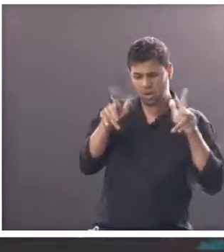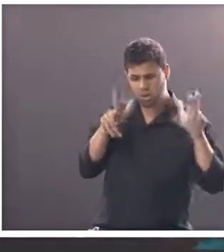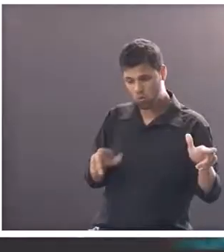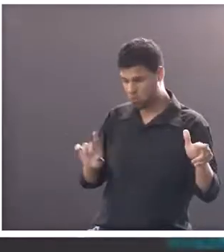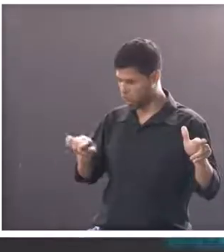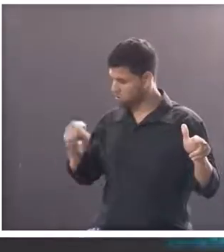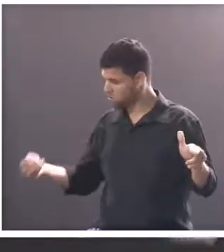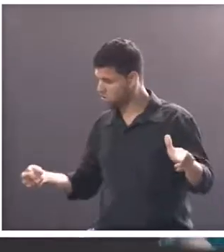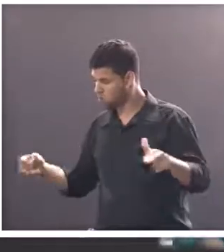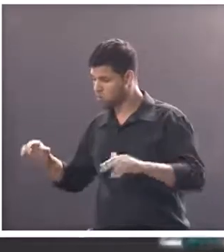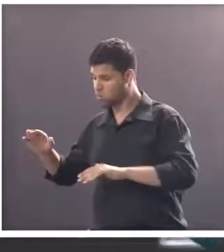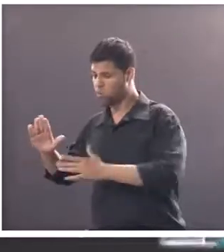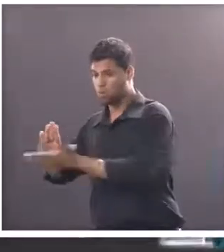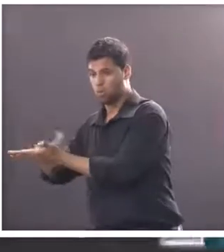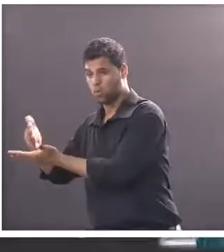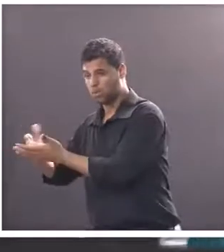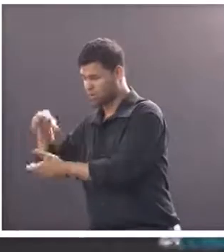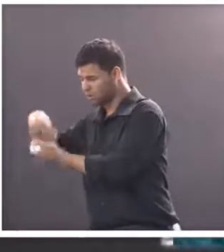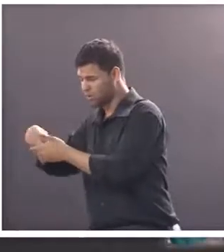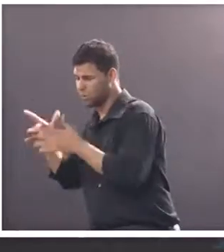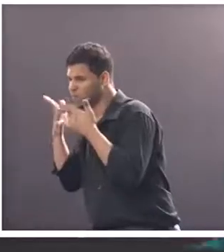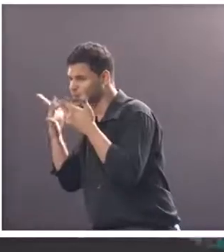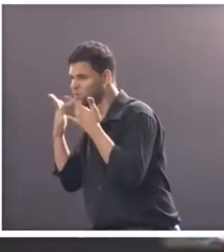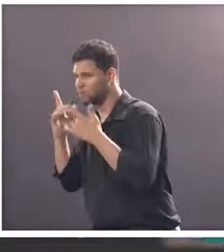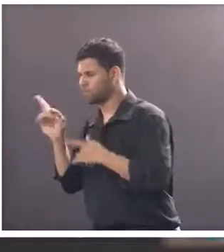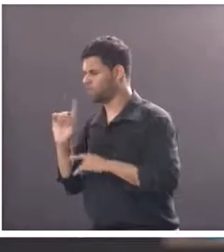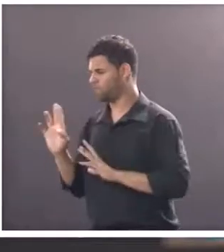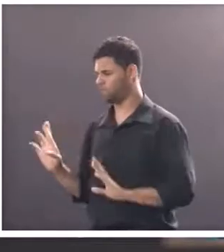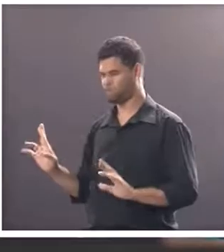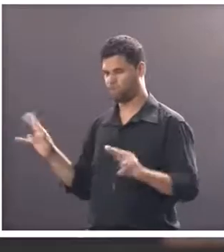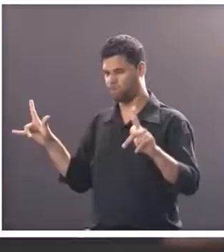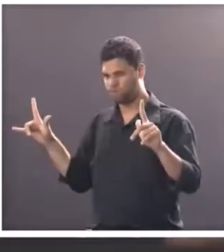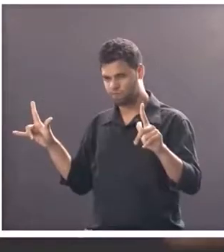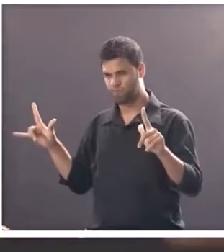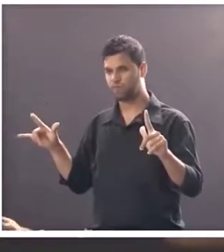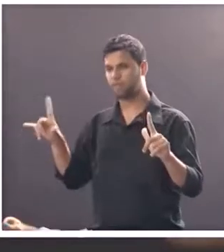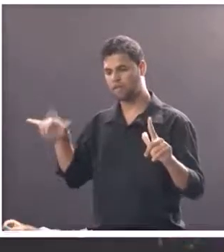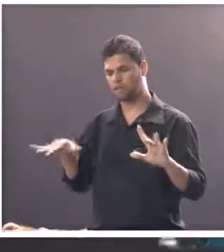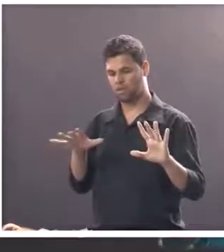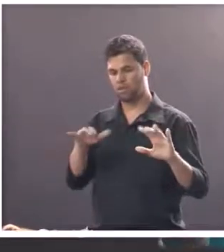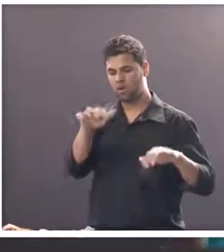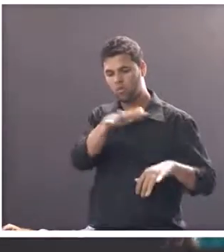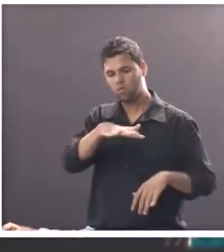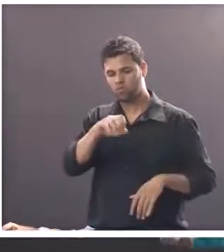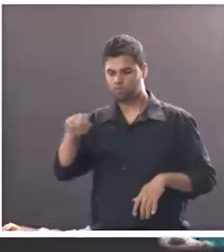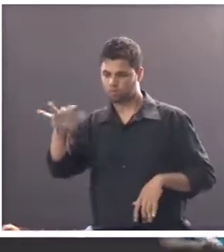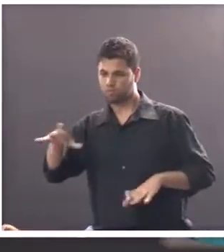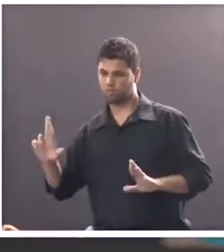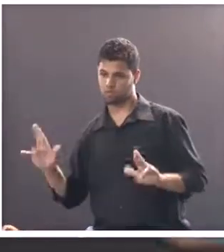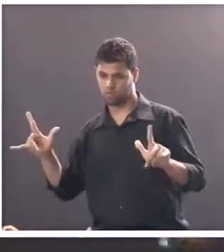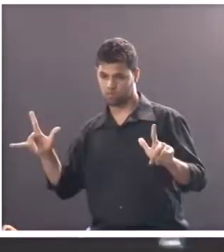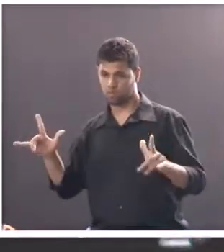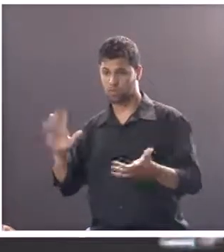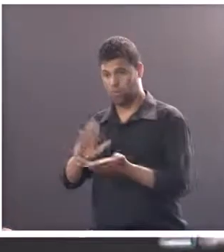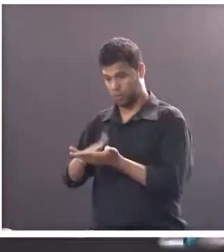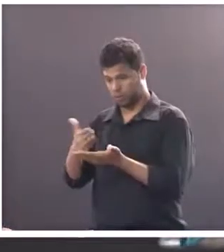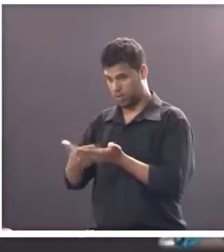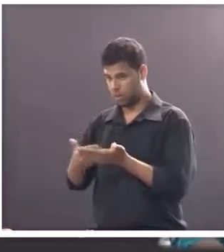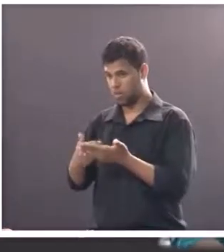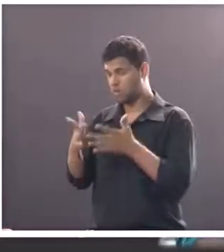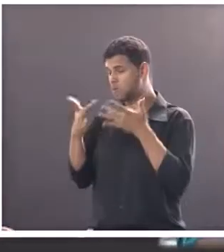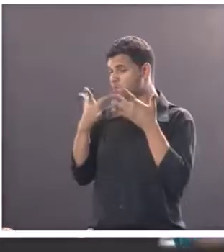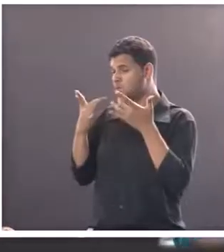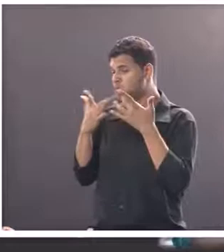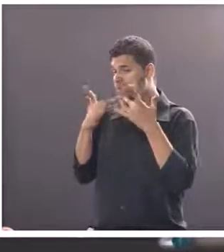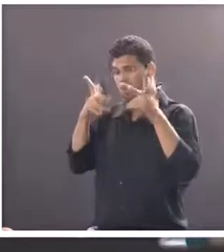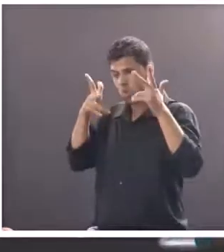forma que a pessoa está ali no teatro fazendo toda aquela tradução. Ou o intérprete do teatro, ele não consegue fazer a mesma